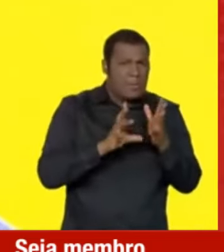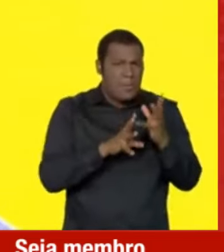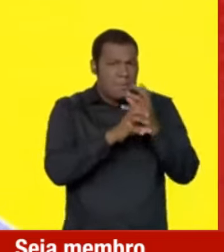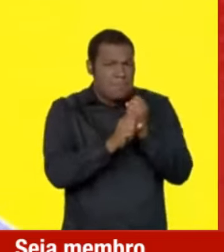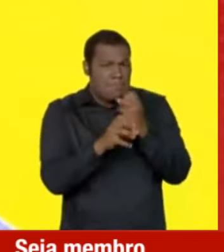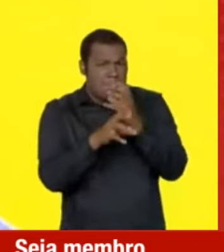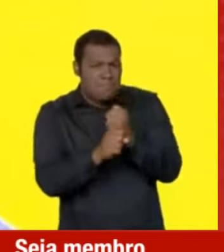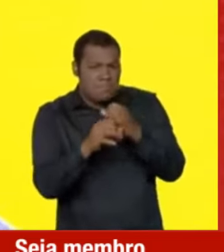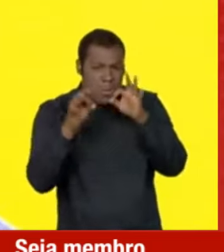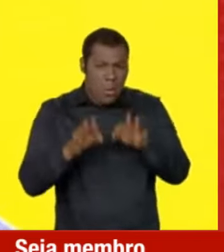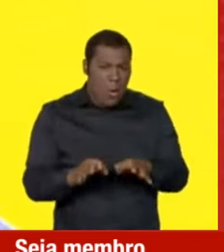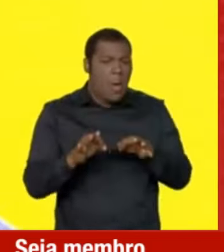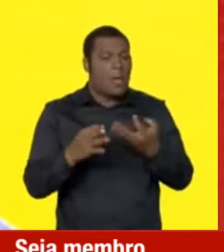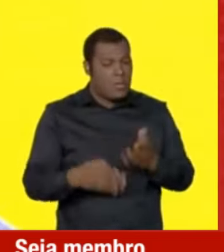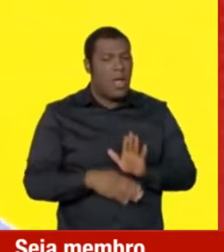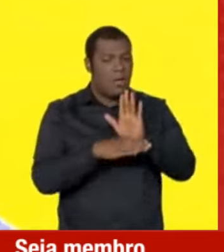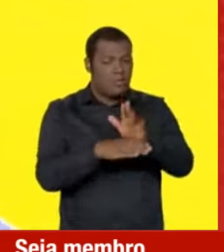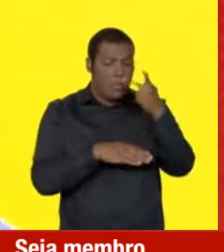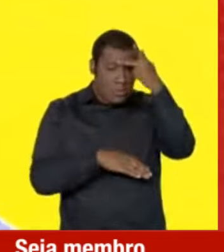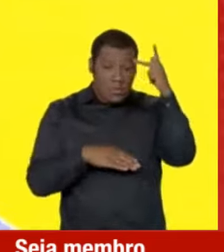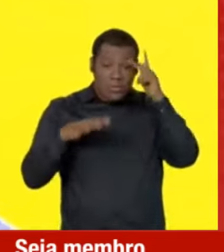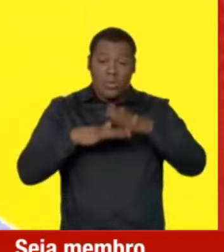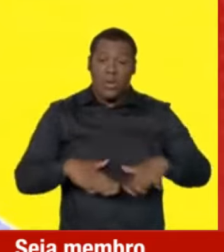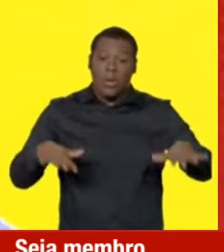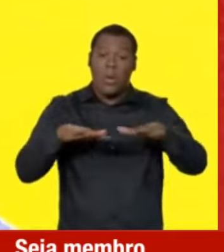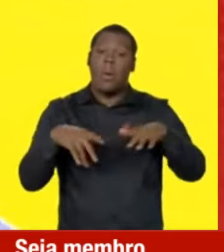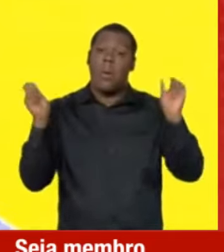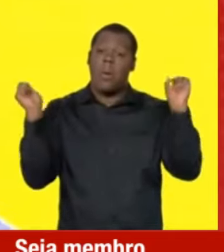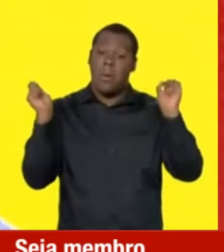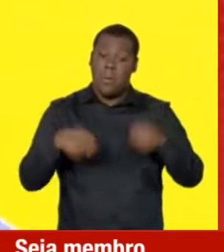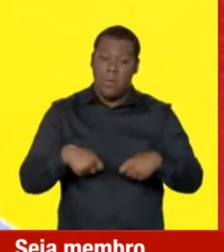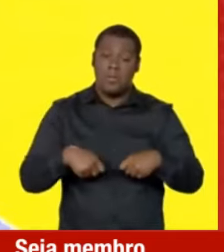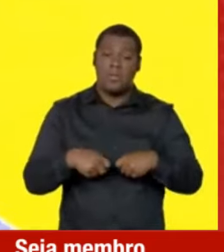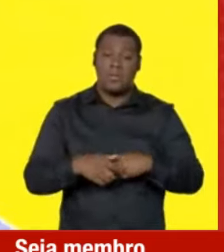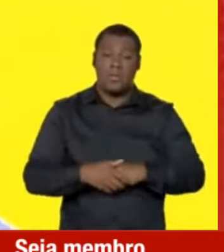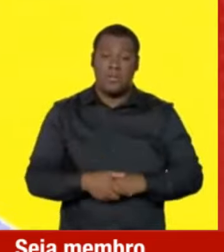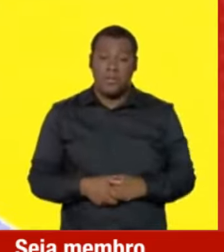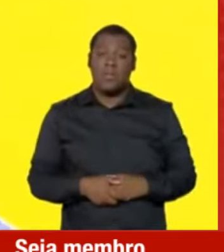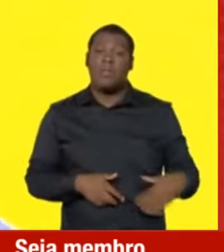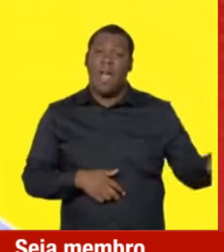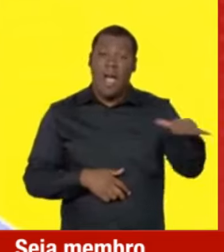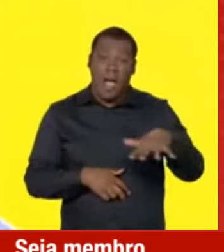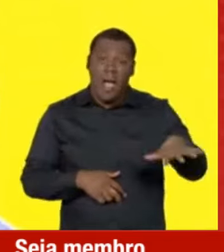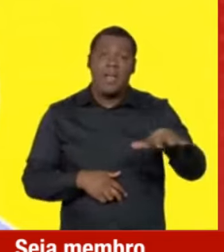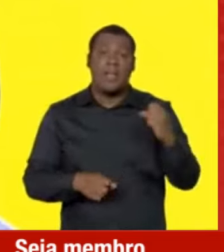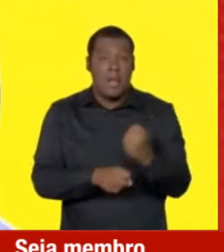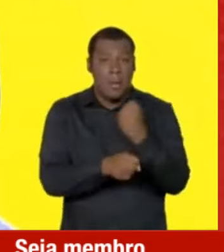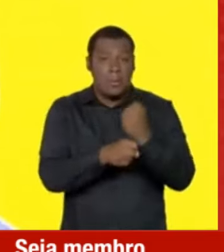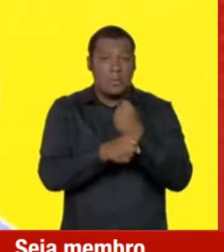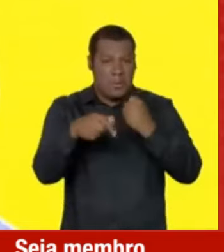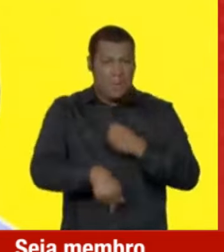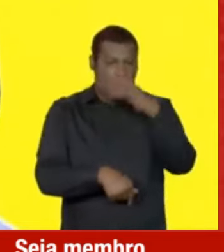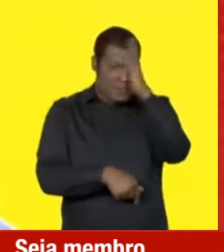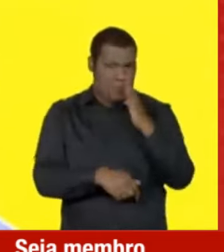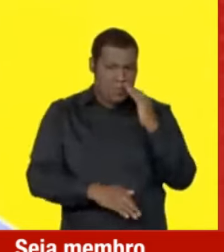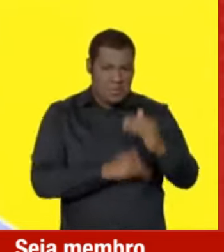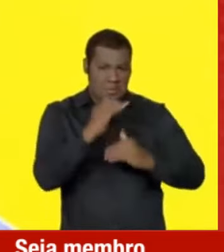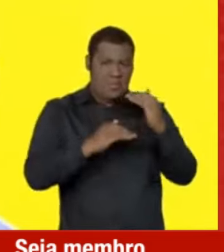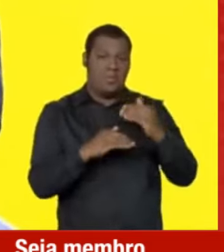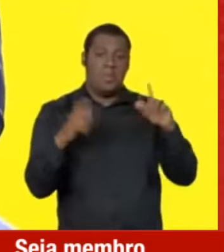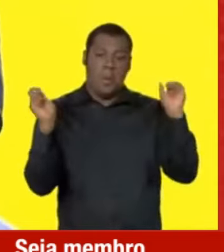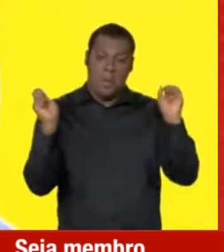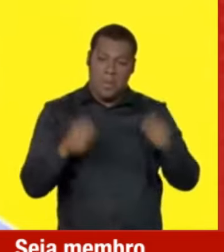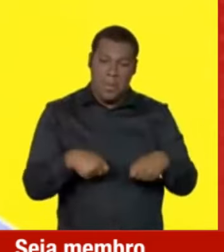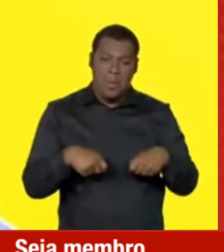sair perdendo. Mas nós podemos efetivamente ter um novo mercado imobiliário no Brasil, com um potencial de